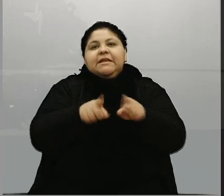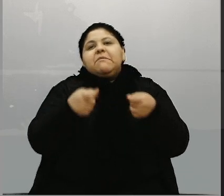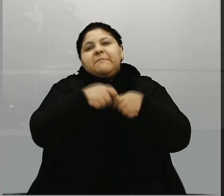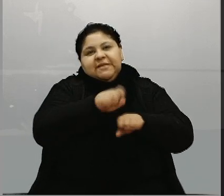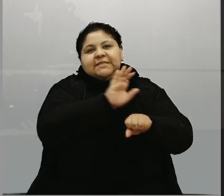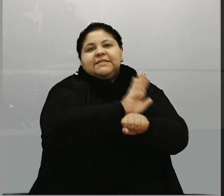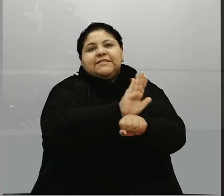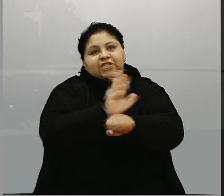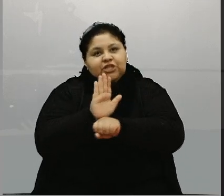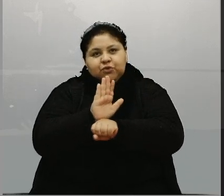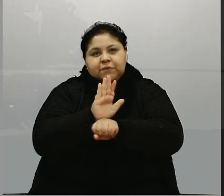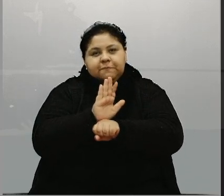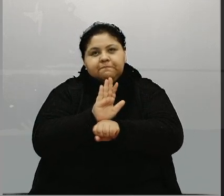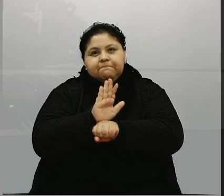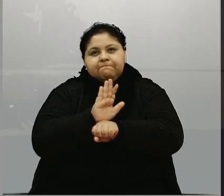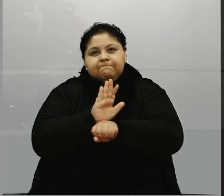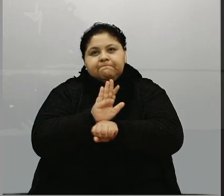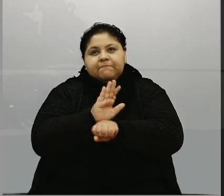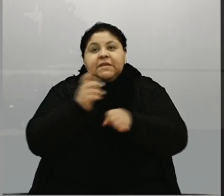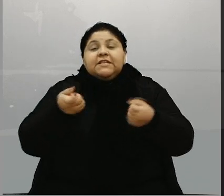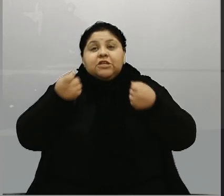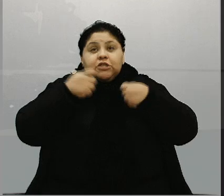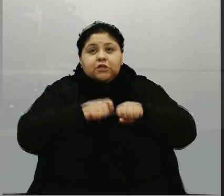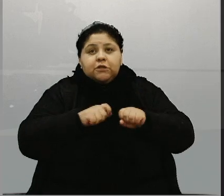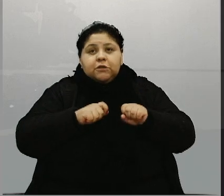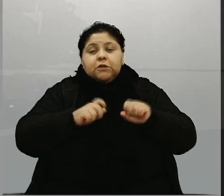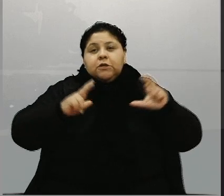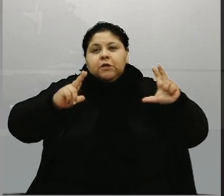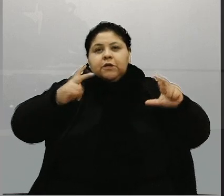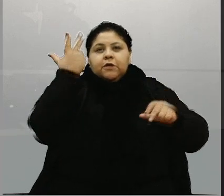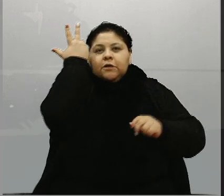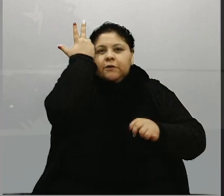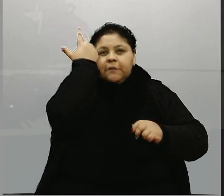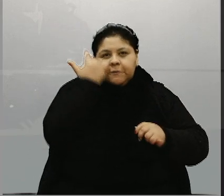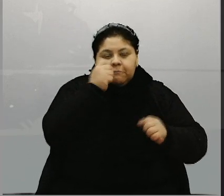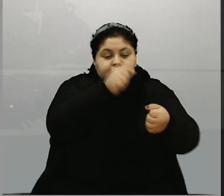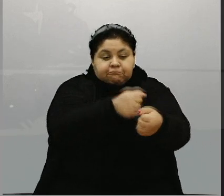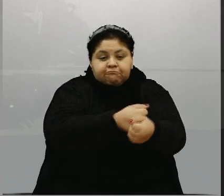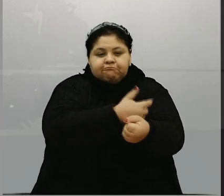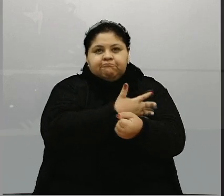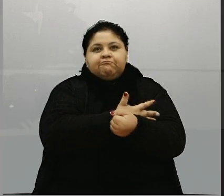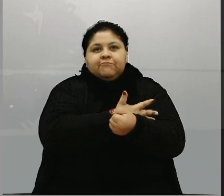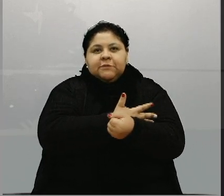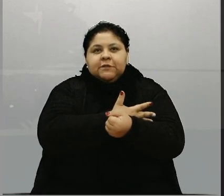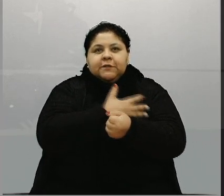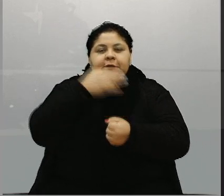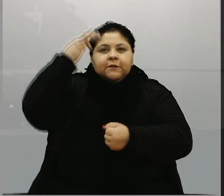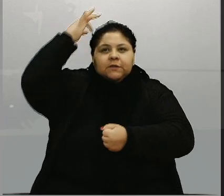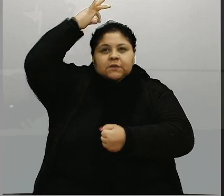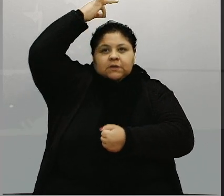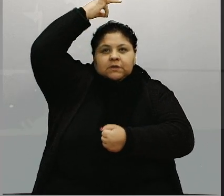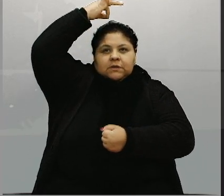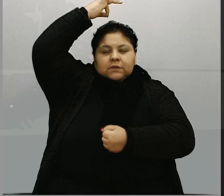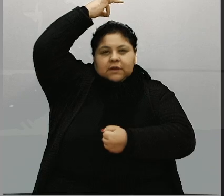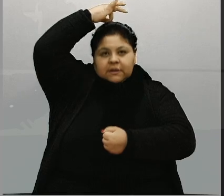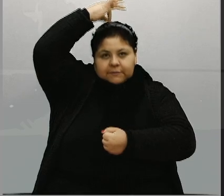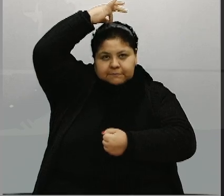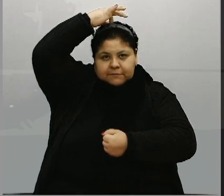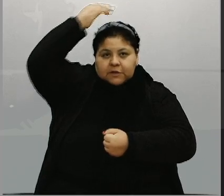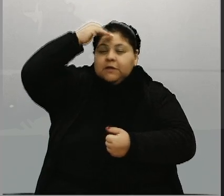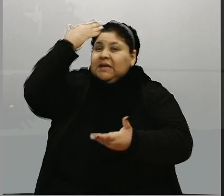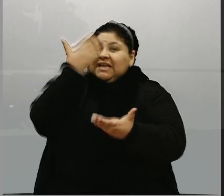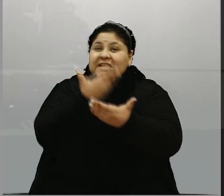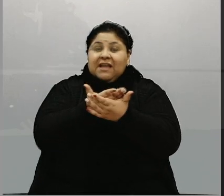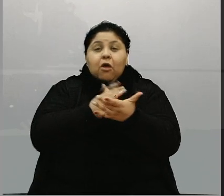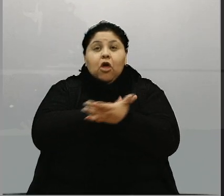cuidado. E em suas necessidades, tanto natural como emocional e espiritual. Cremos que nenhuma